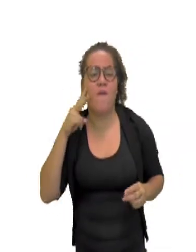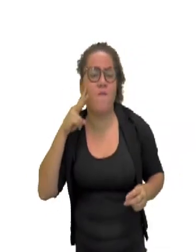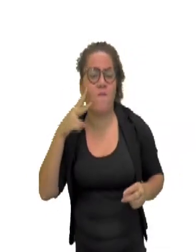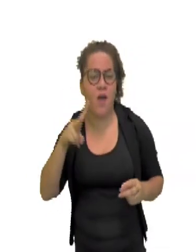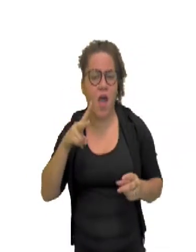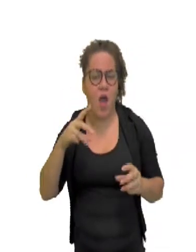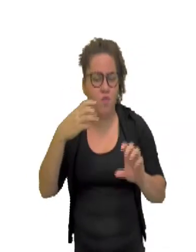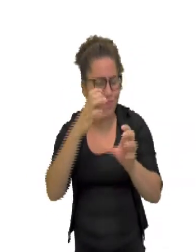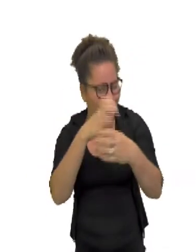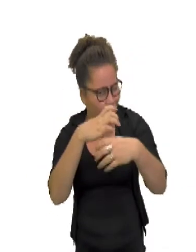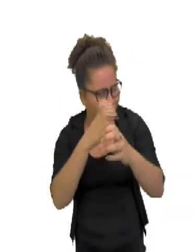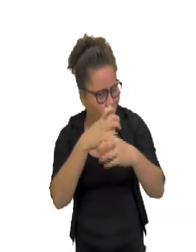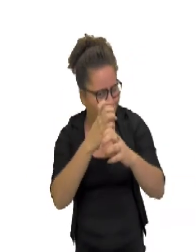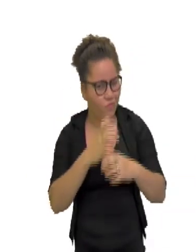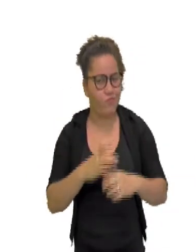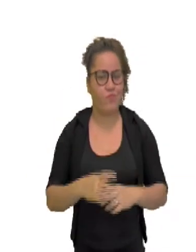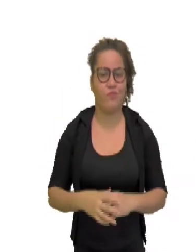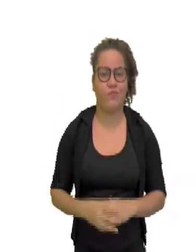microscópio.